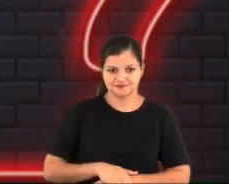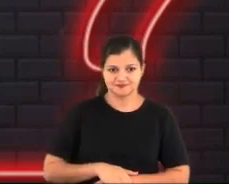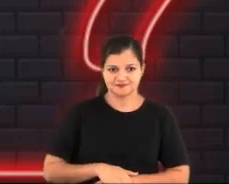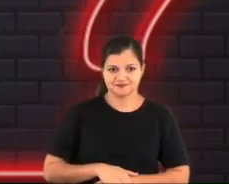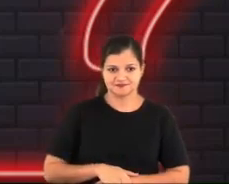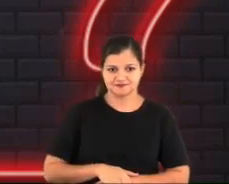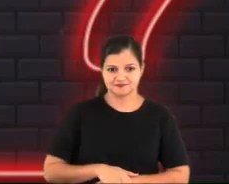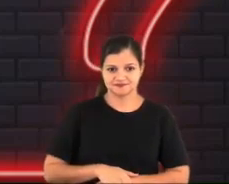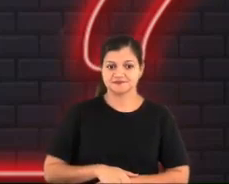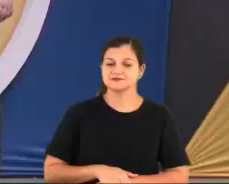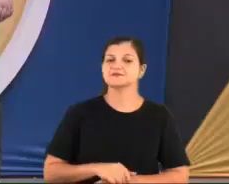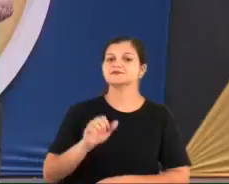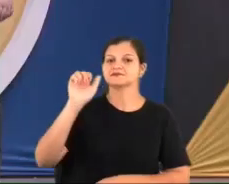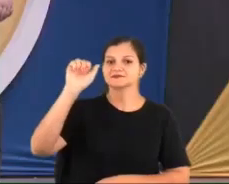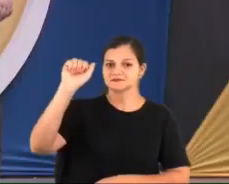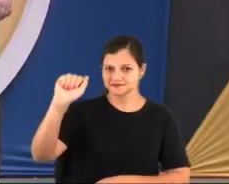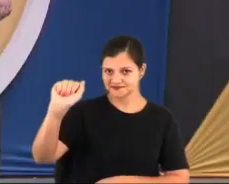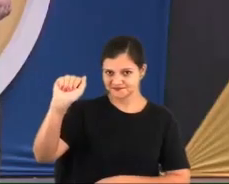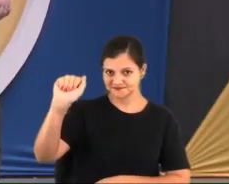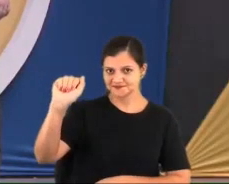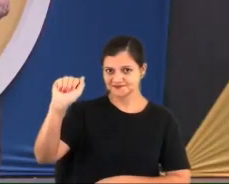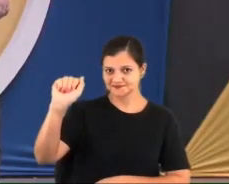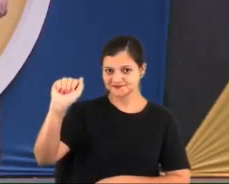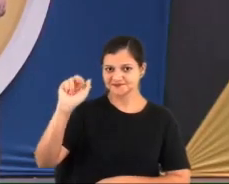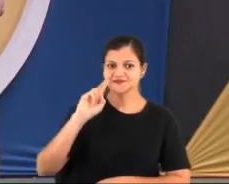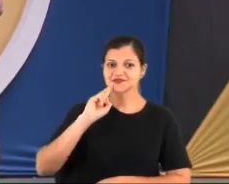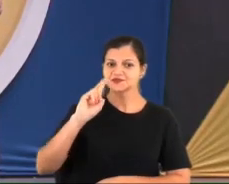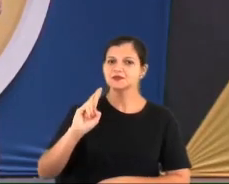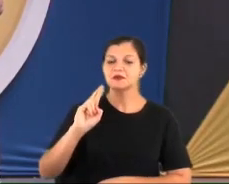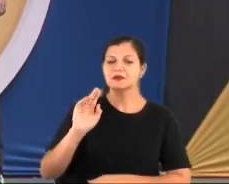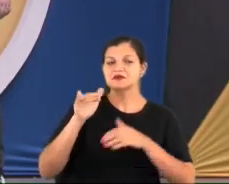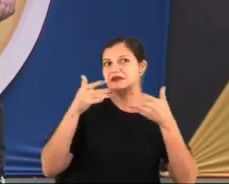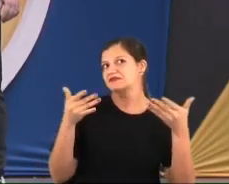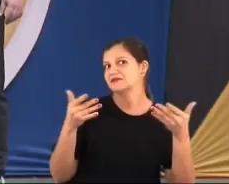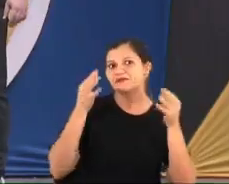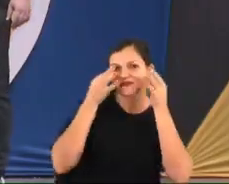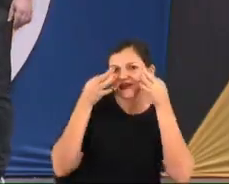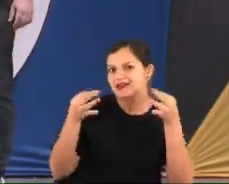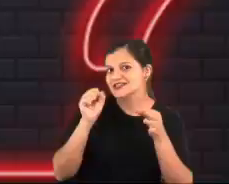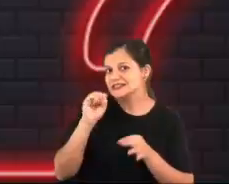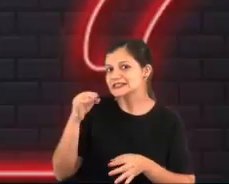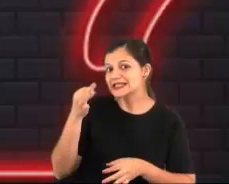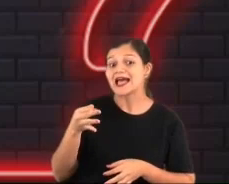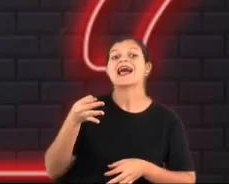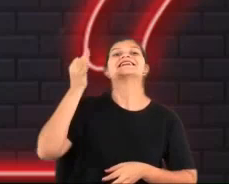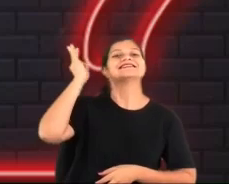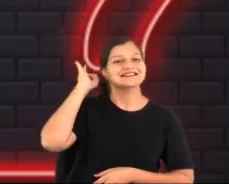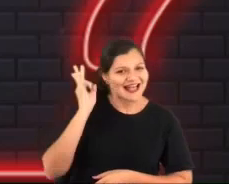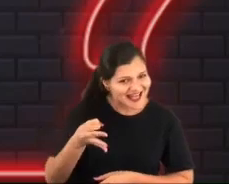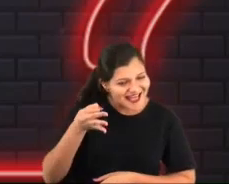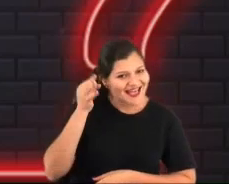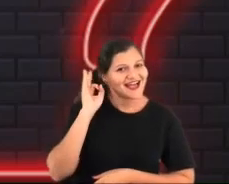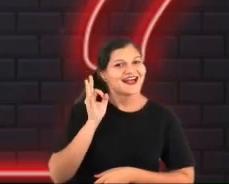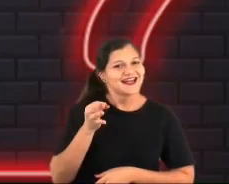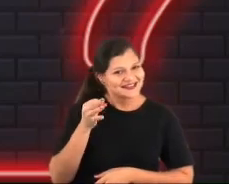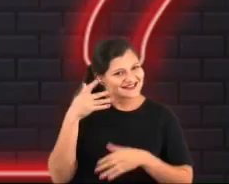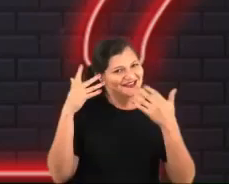Letra A. Letra A, será que a resposta está certa? Vamos ver. Certa